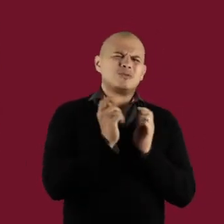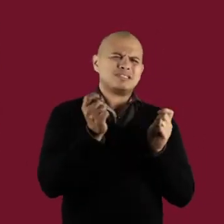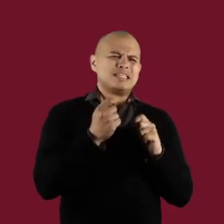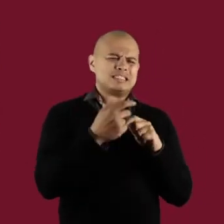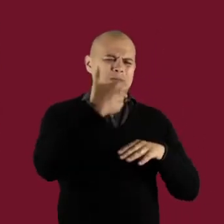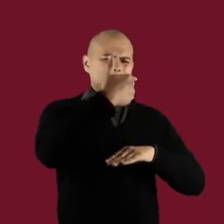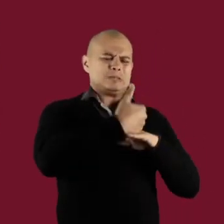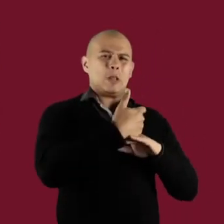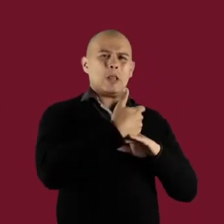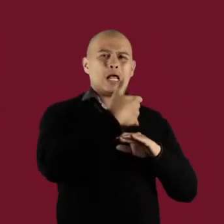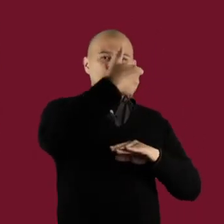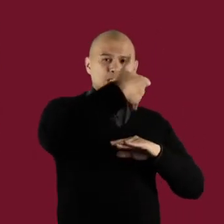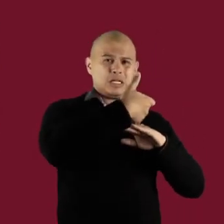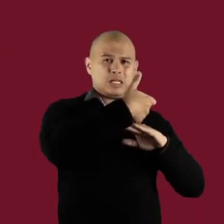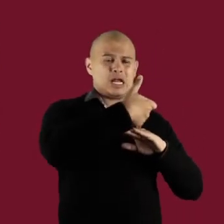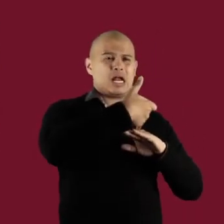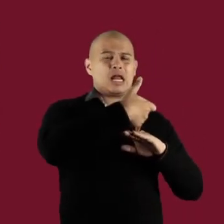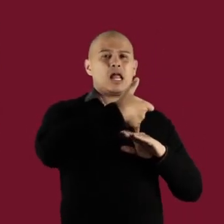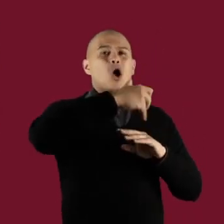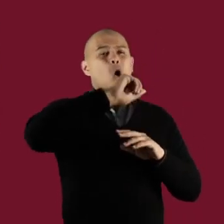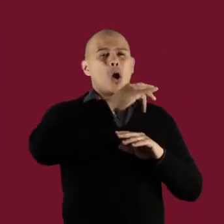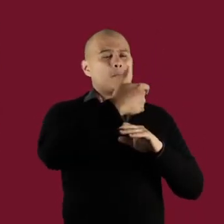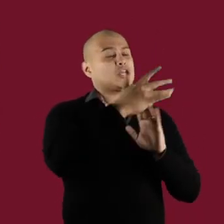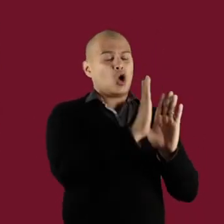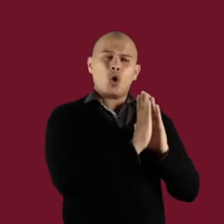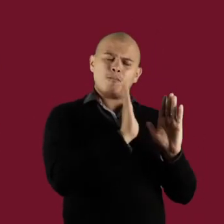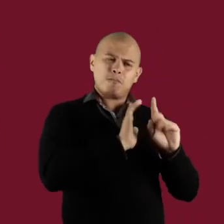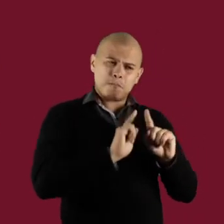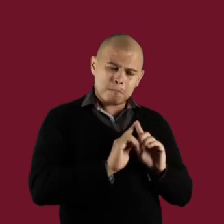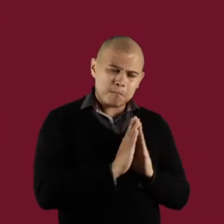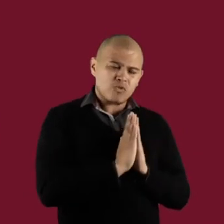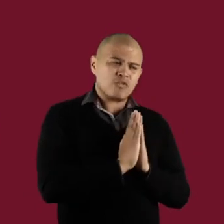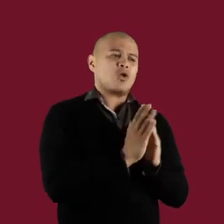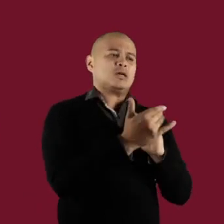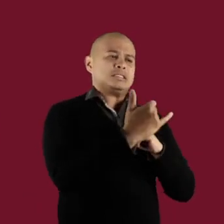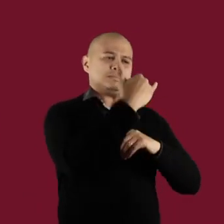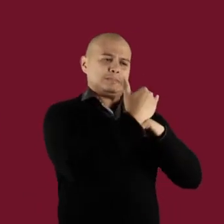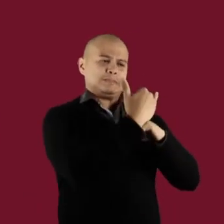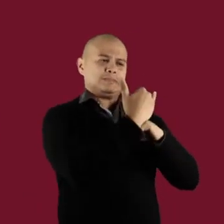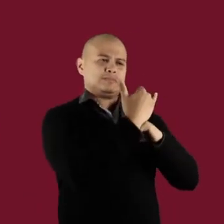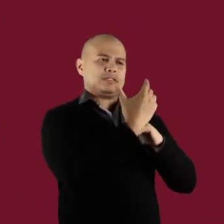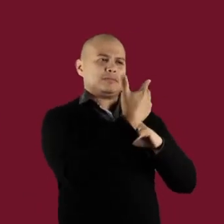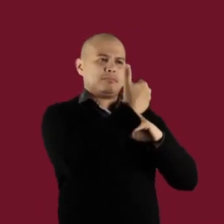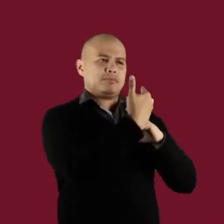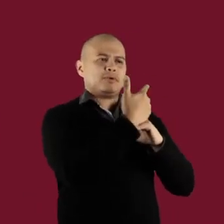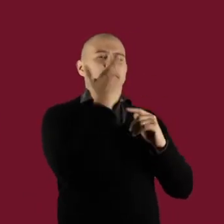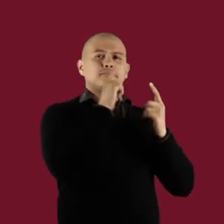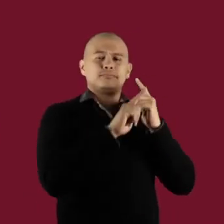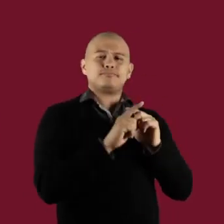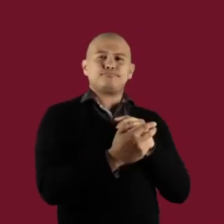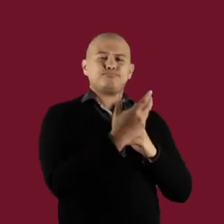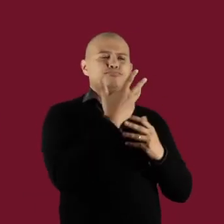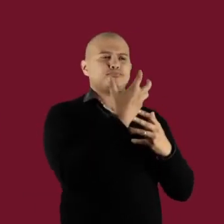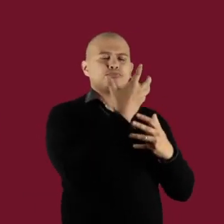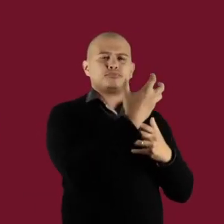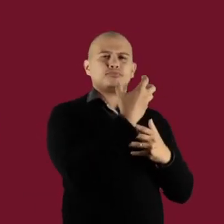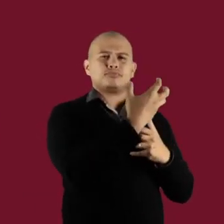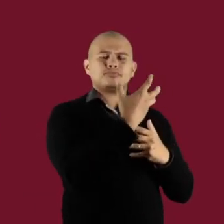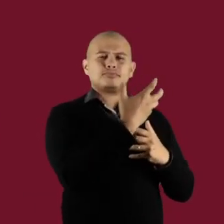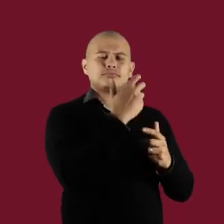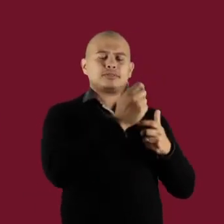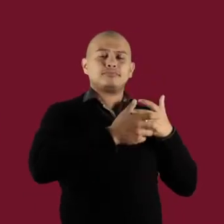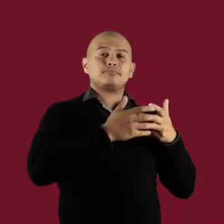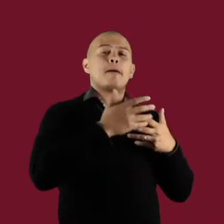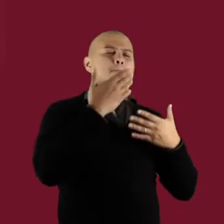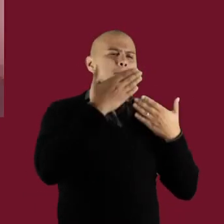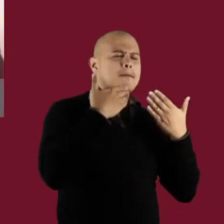olha, você grava na horizontal, hein? E aí, os entrevistados e alguns usuários até, que a gente